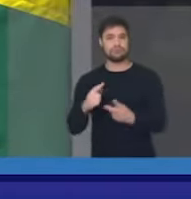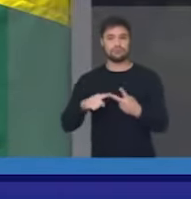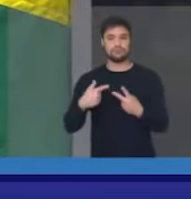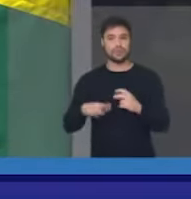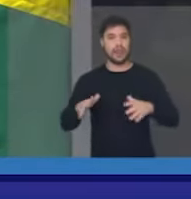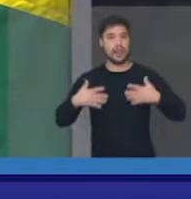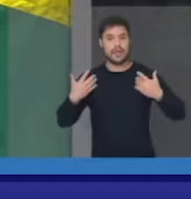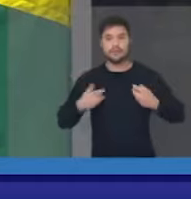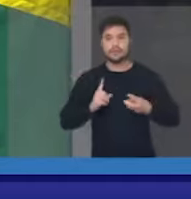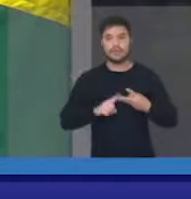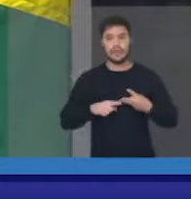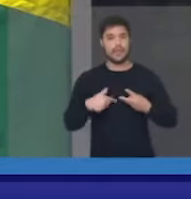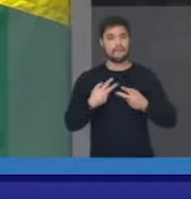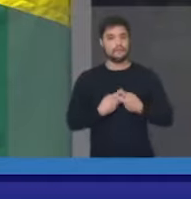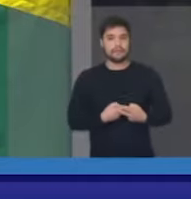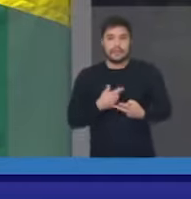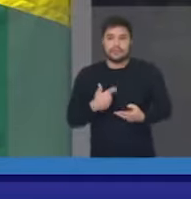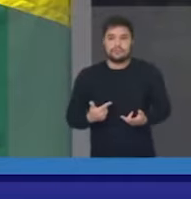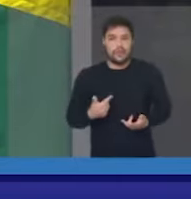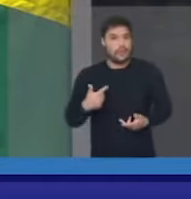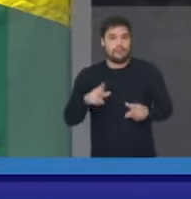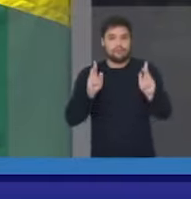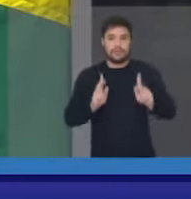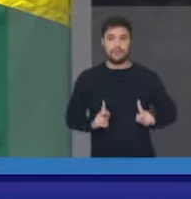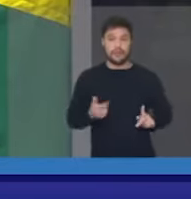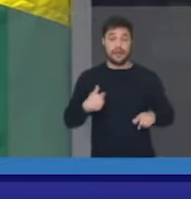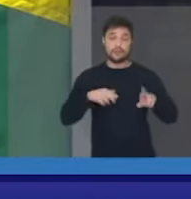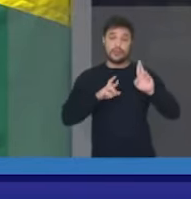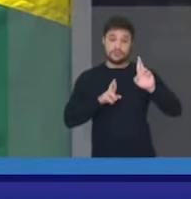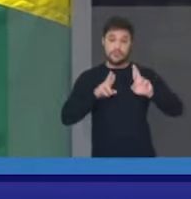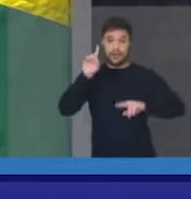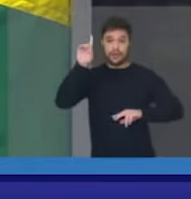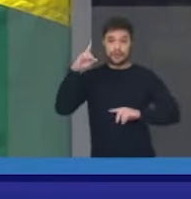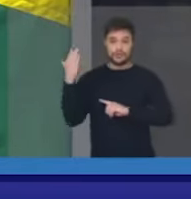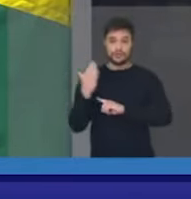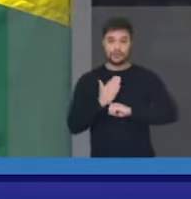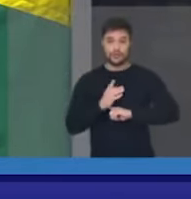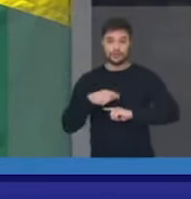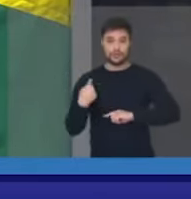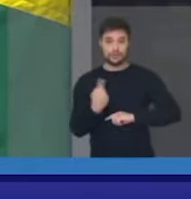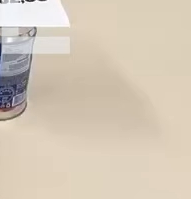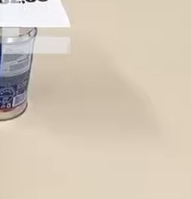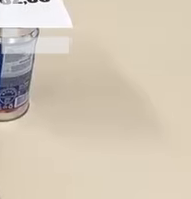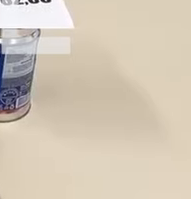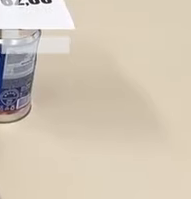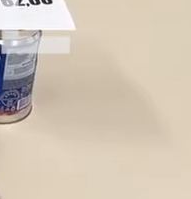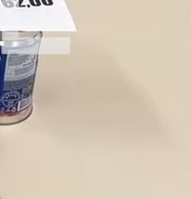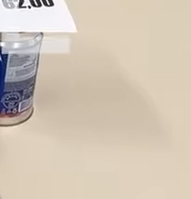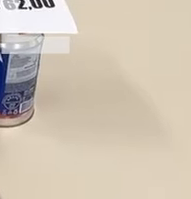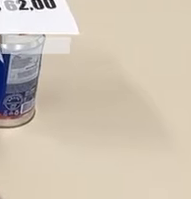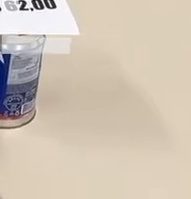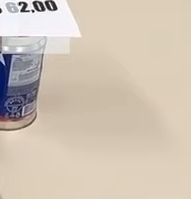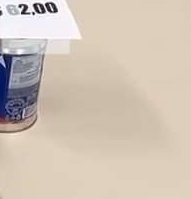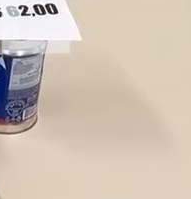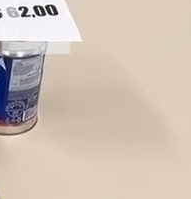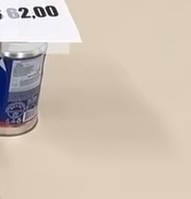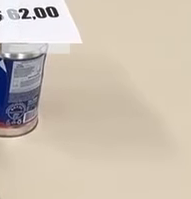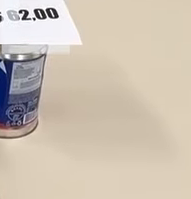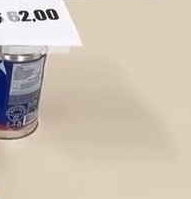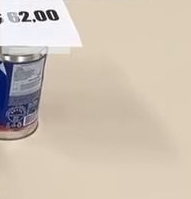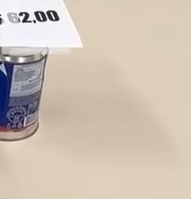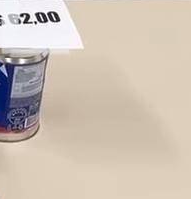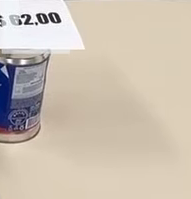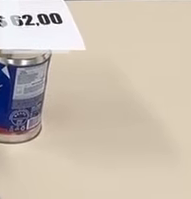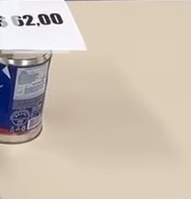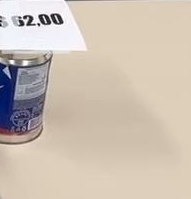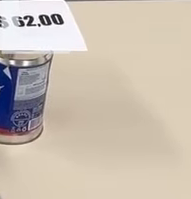paciência no fim das contas não temos P eu espero que realmente Deus nos ajude a sermos melhores do que estamos sendo agora população brasileira presta bem